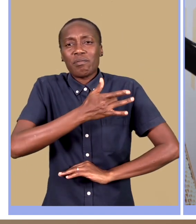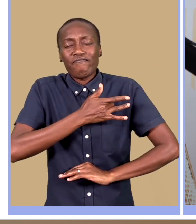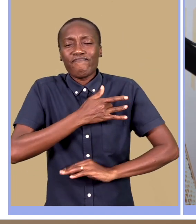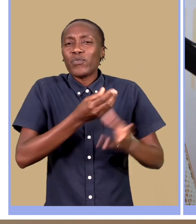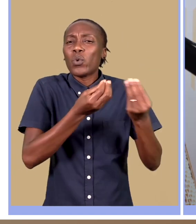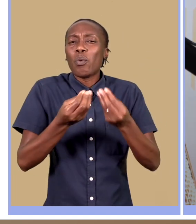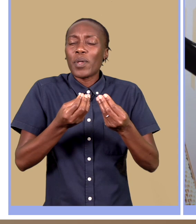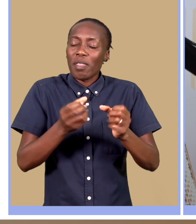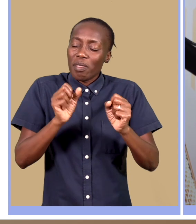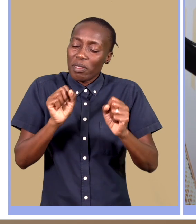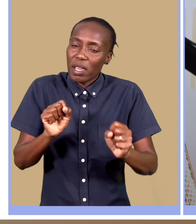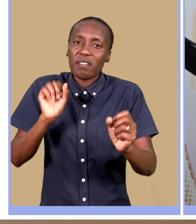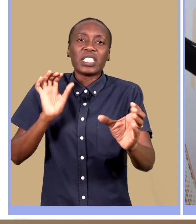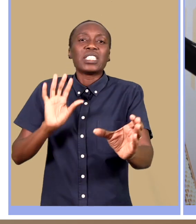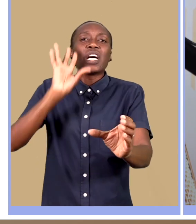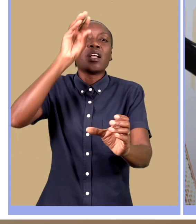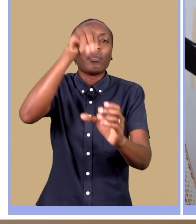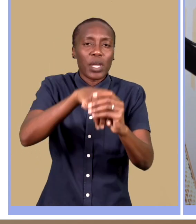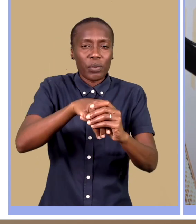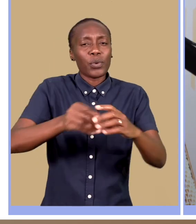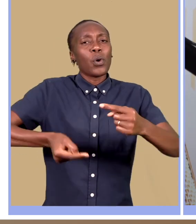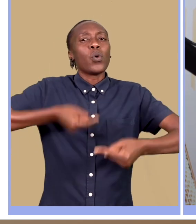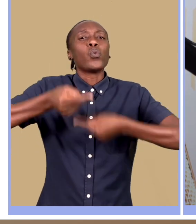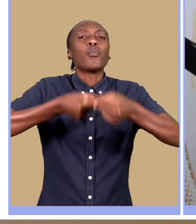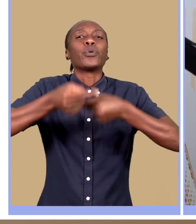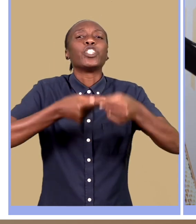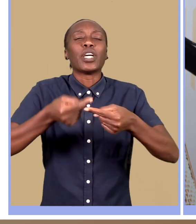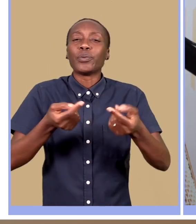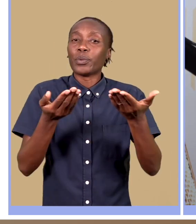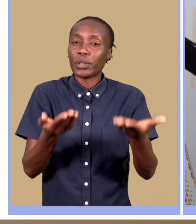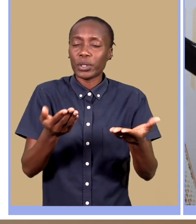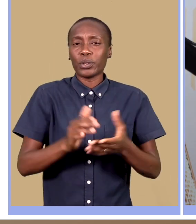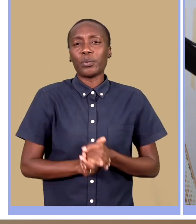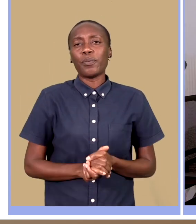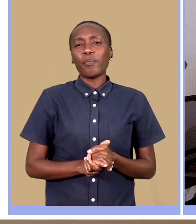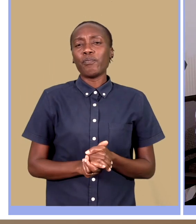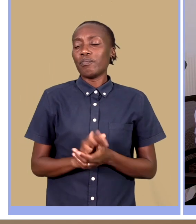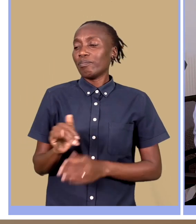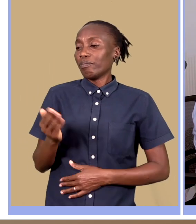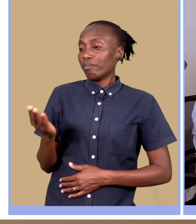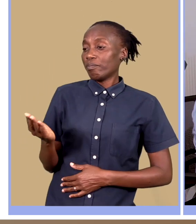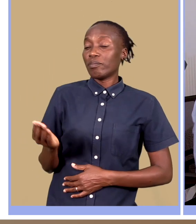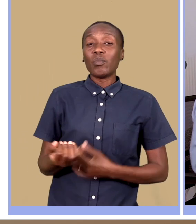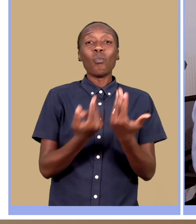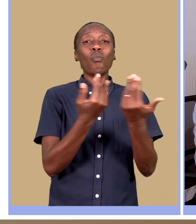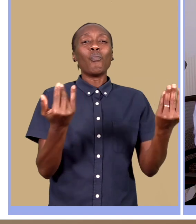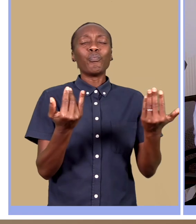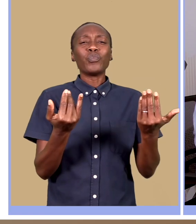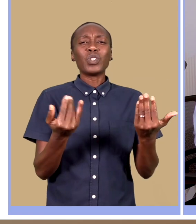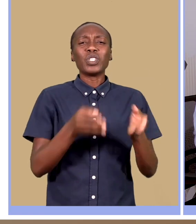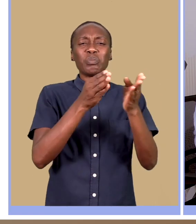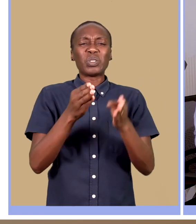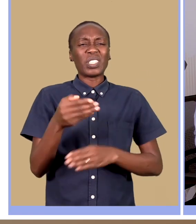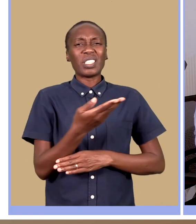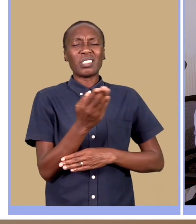estar dentro deste projeto, desse programa. Não há dúvidas quanto a isso. Porque muitas vezes esta camada social